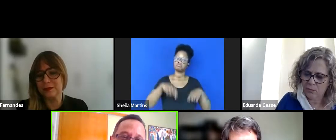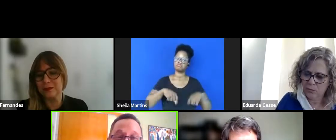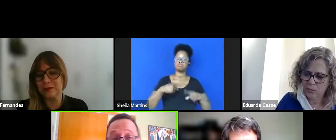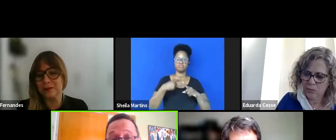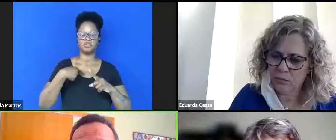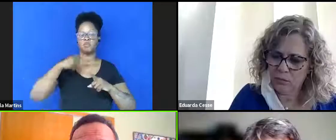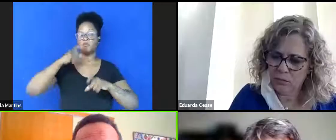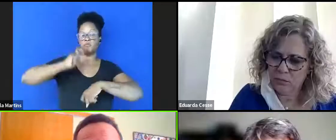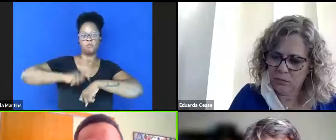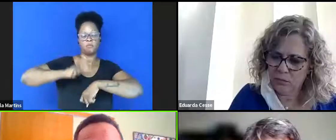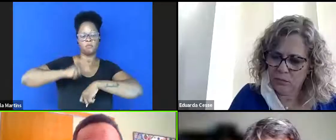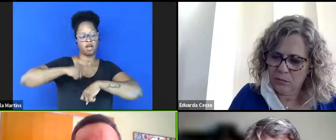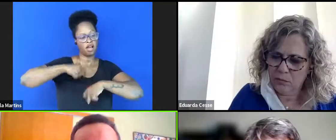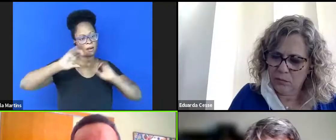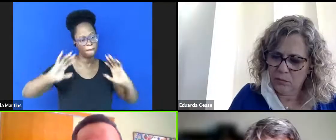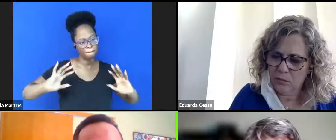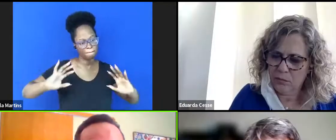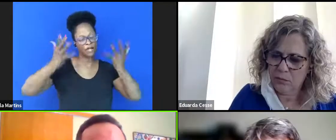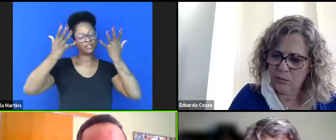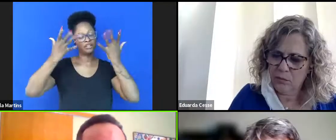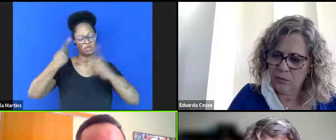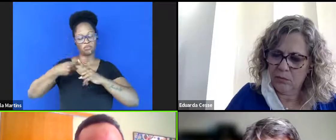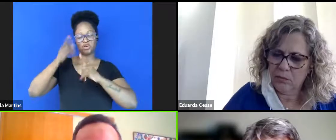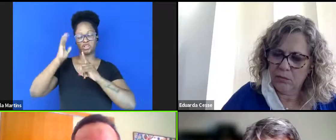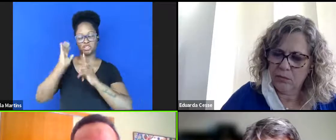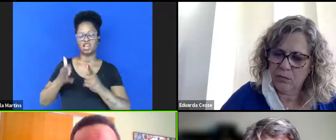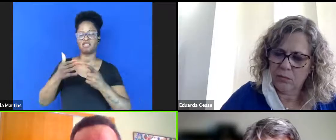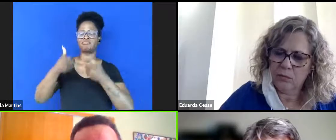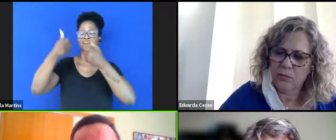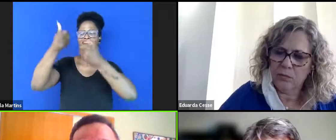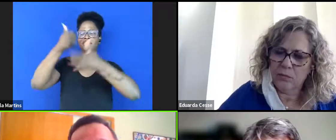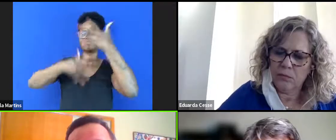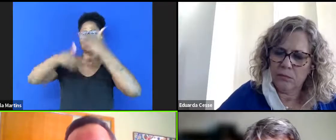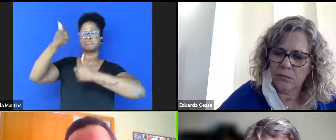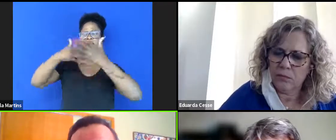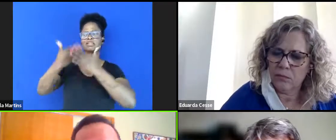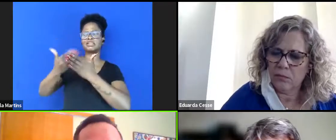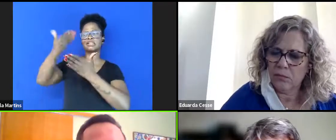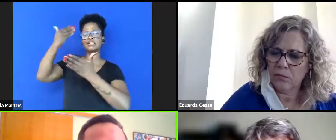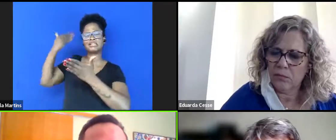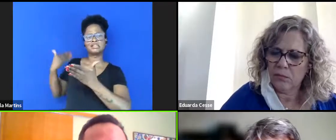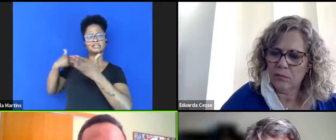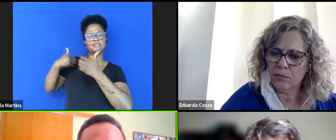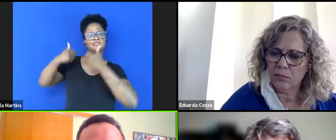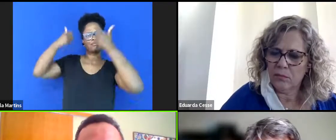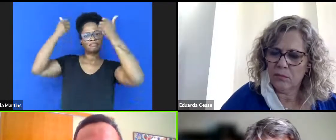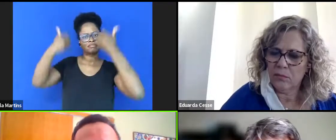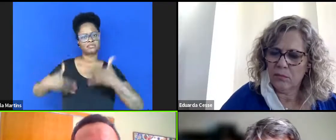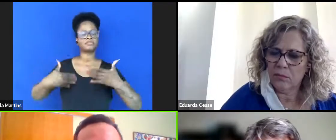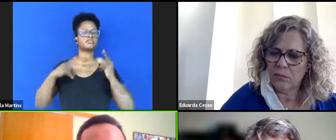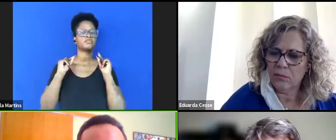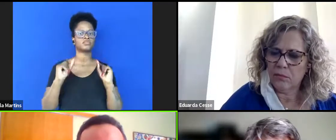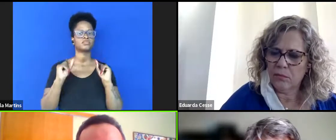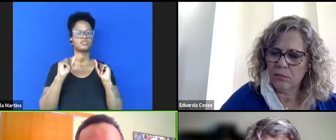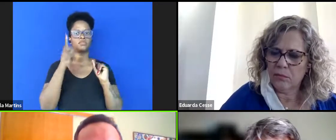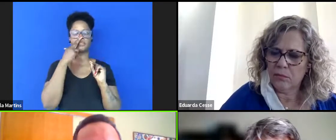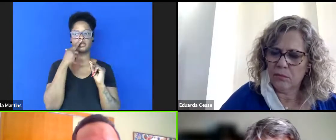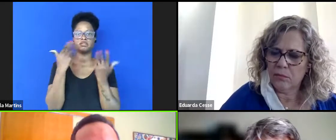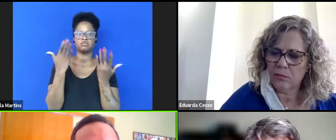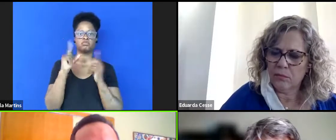momento realmente de festejo, né, acho que já muitos que me precederam já falaram sobre, né, os